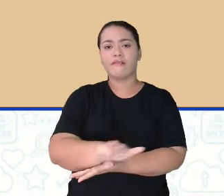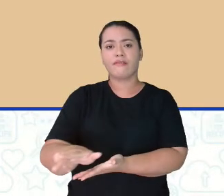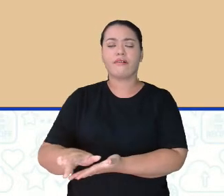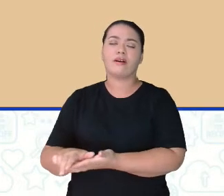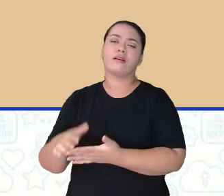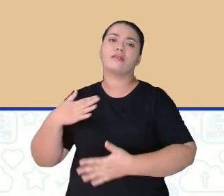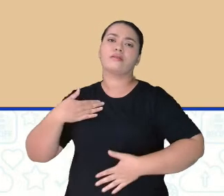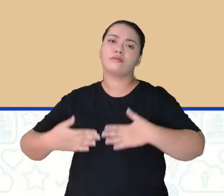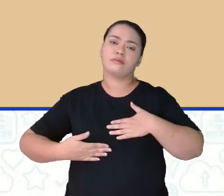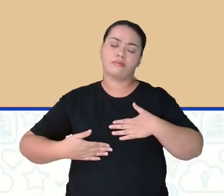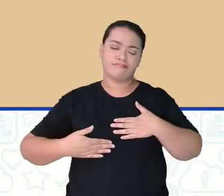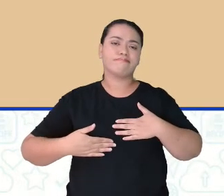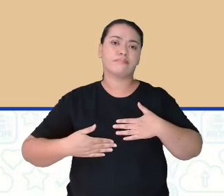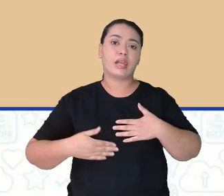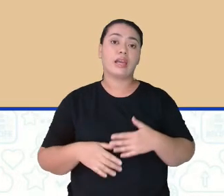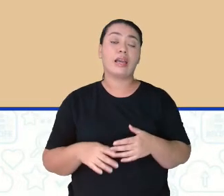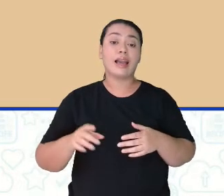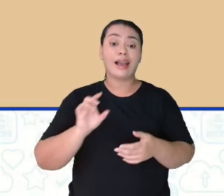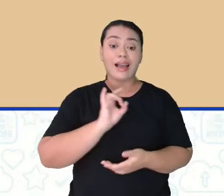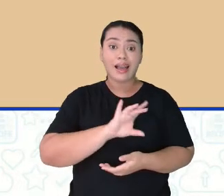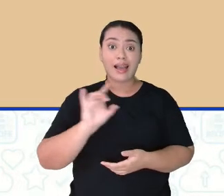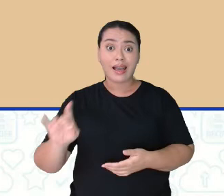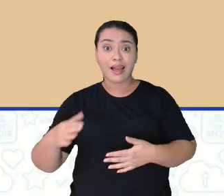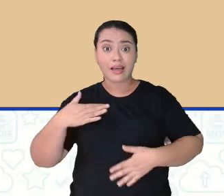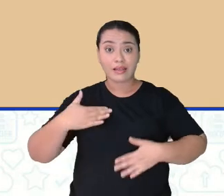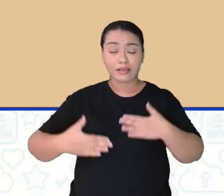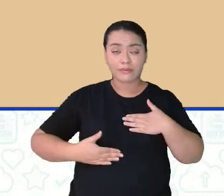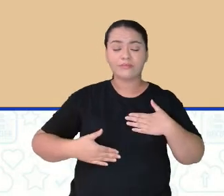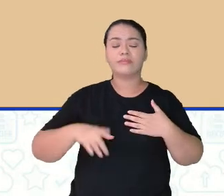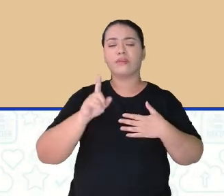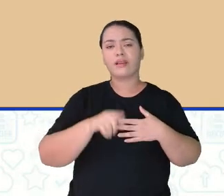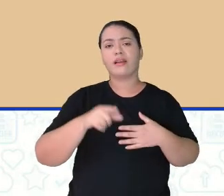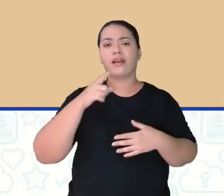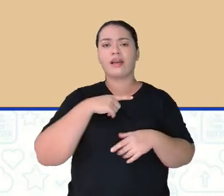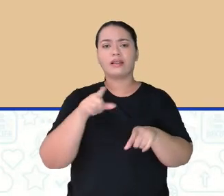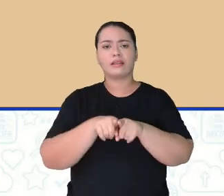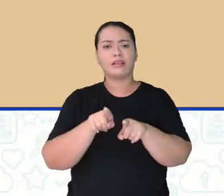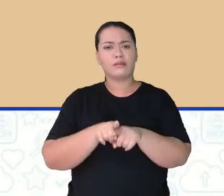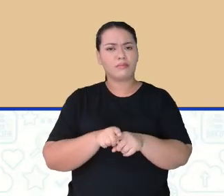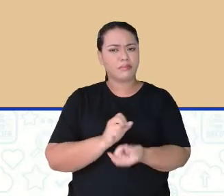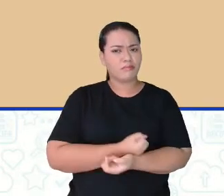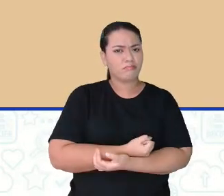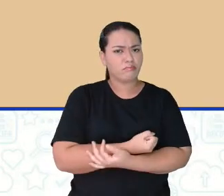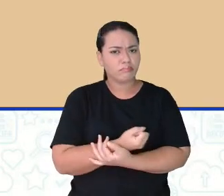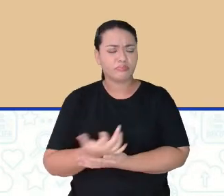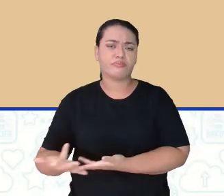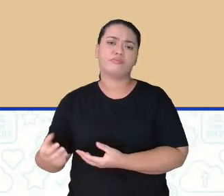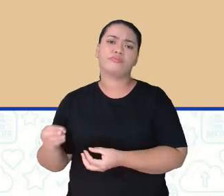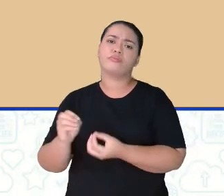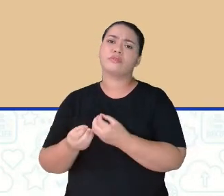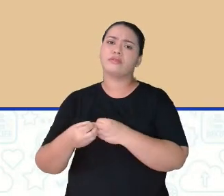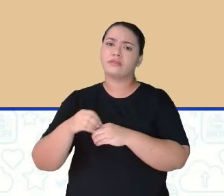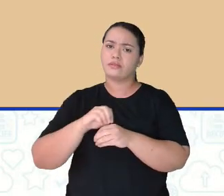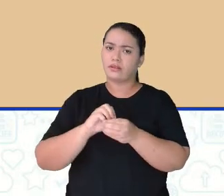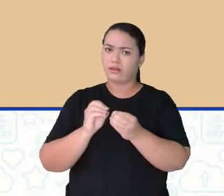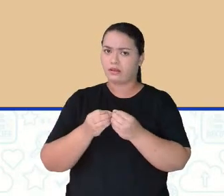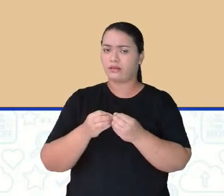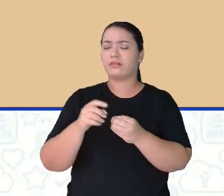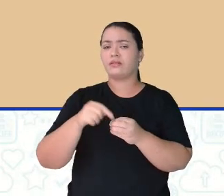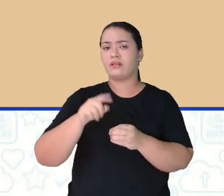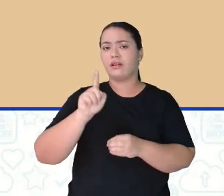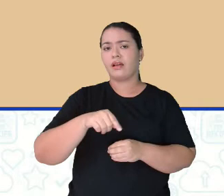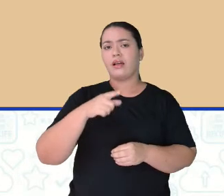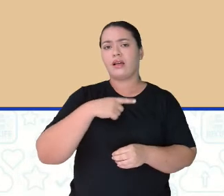do nosso corpo e cada parte do nosso corpo ela é formada por também inúmeras células e essas células apresentam